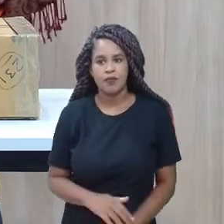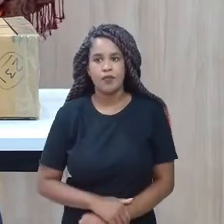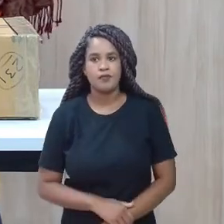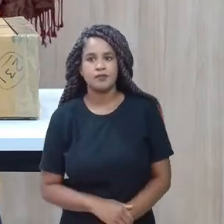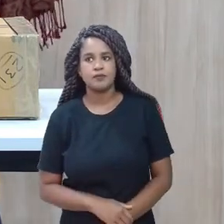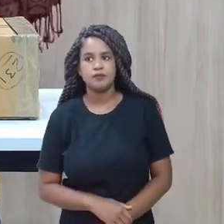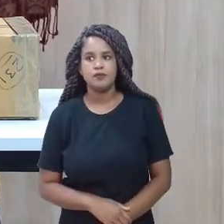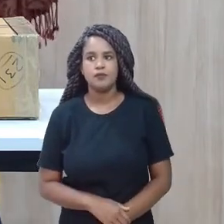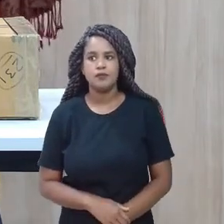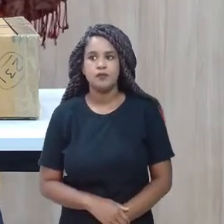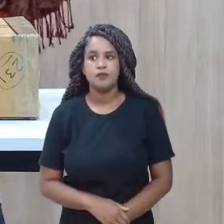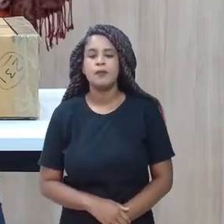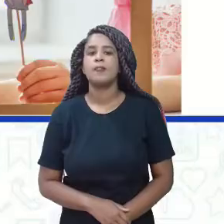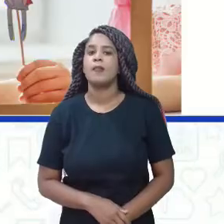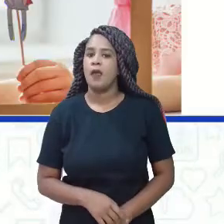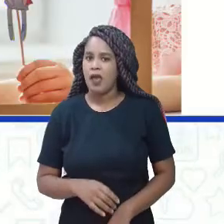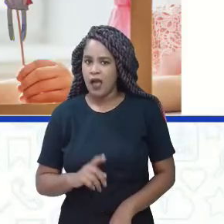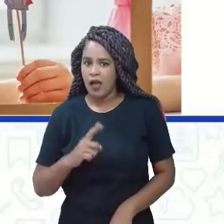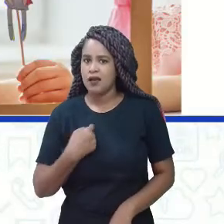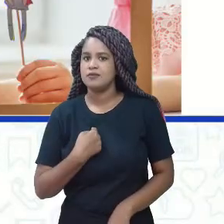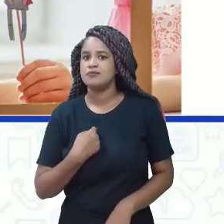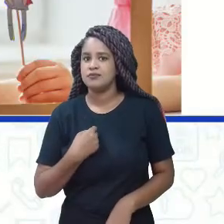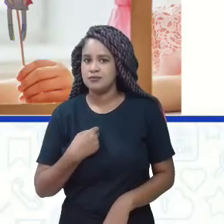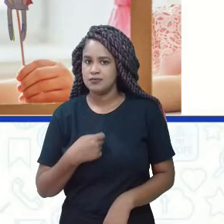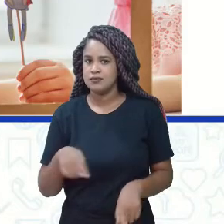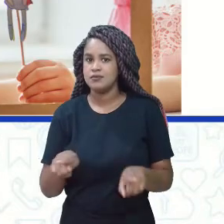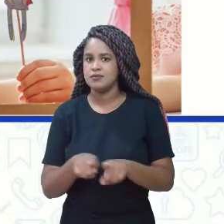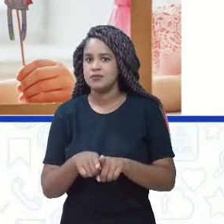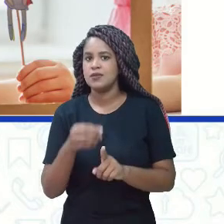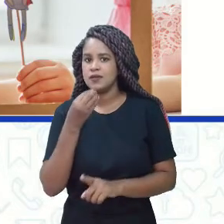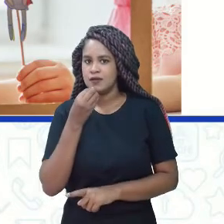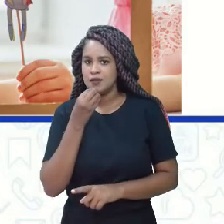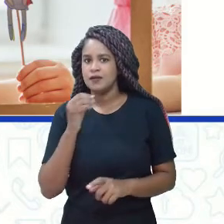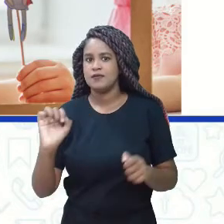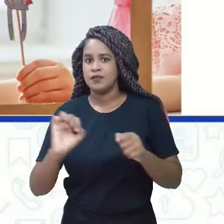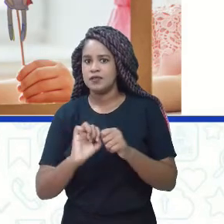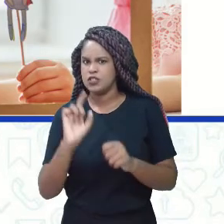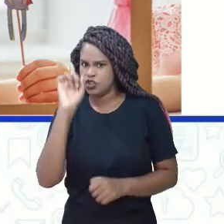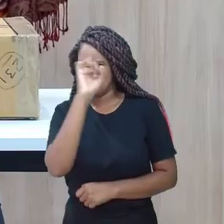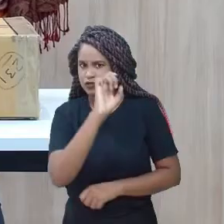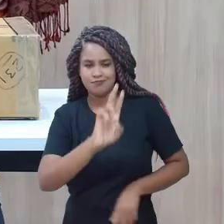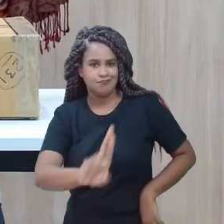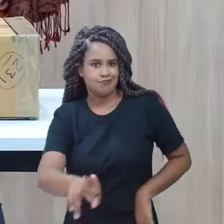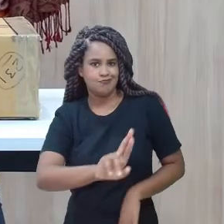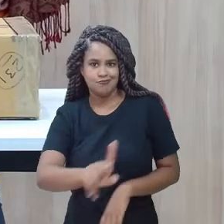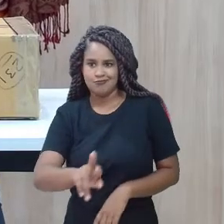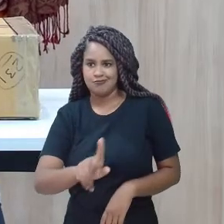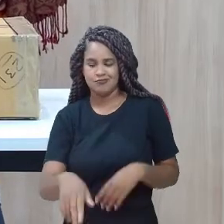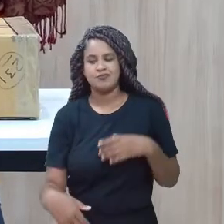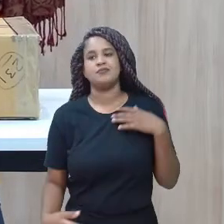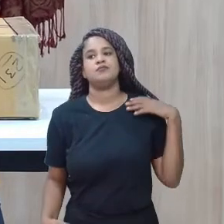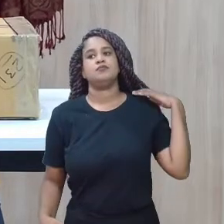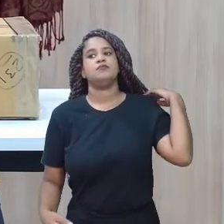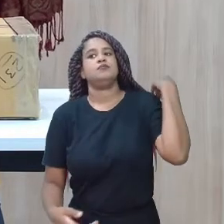quase na hora de fazer. E não é difícil, gente.